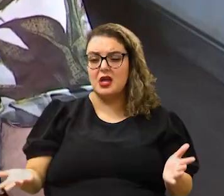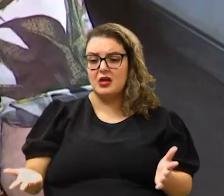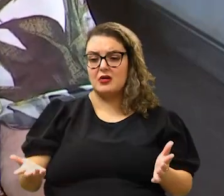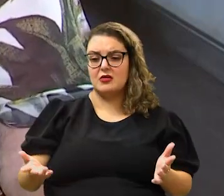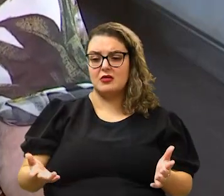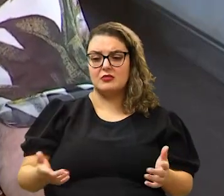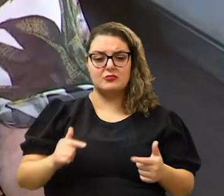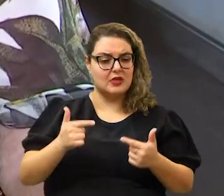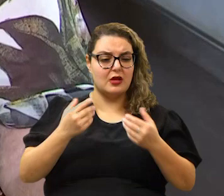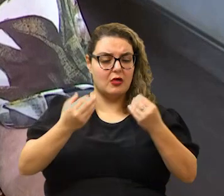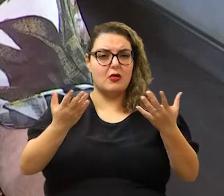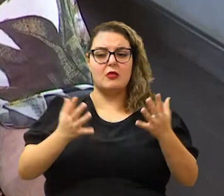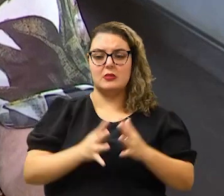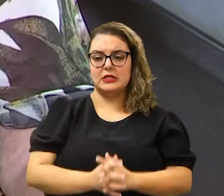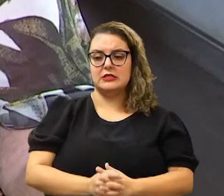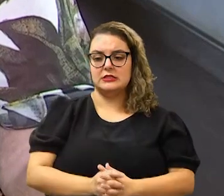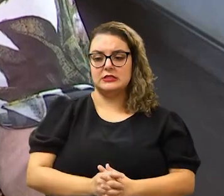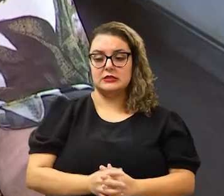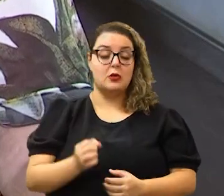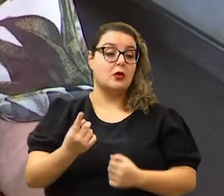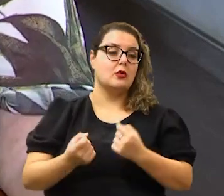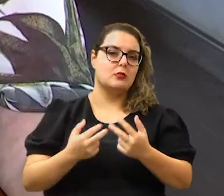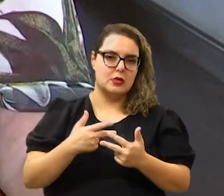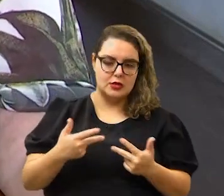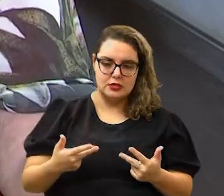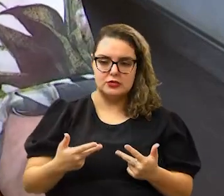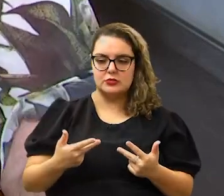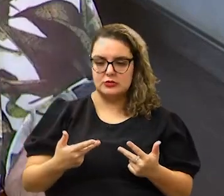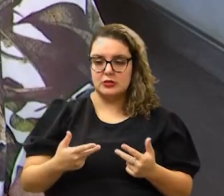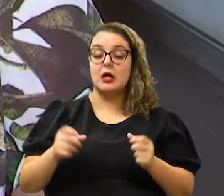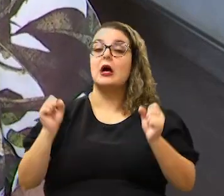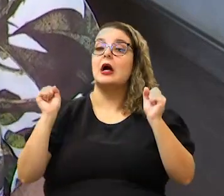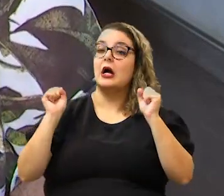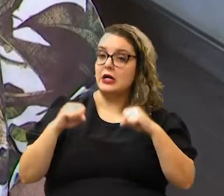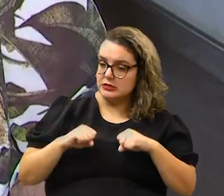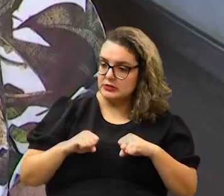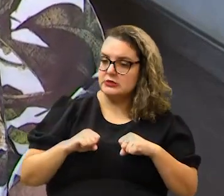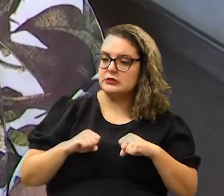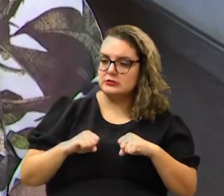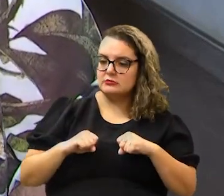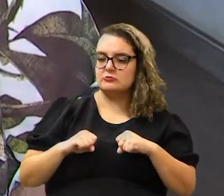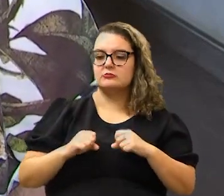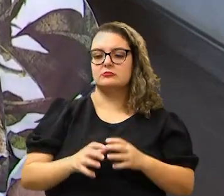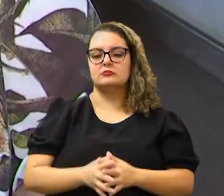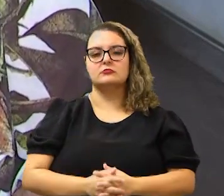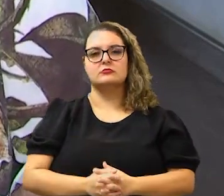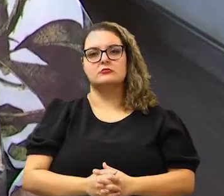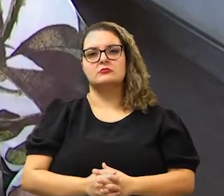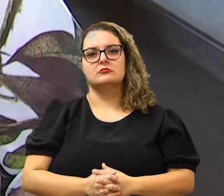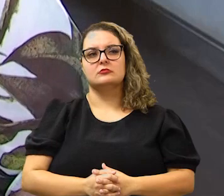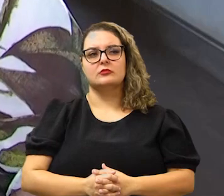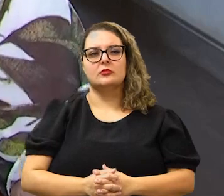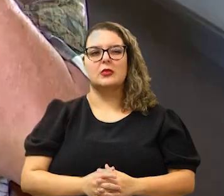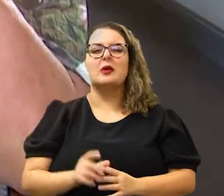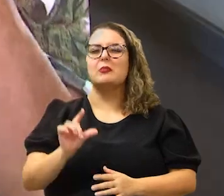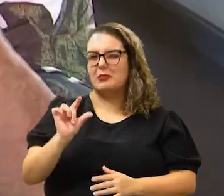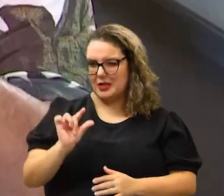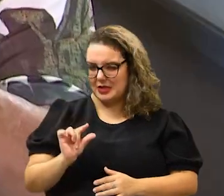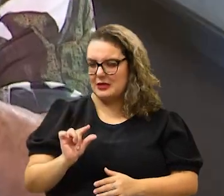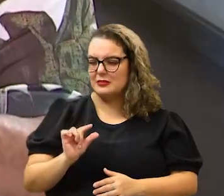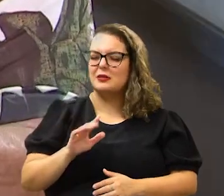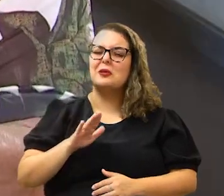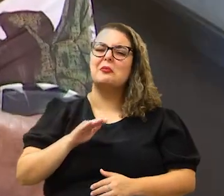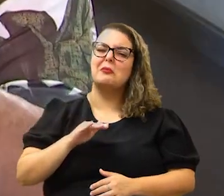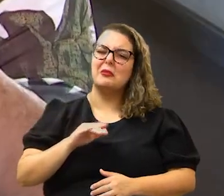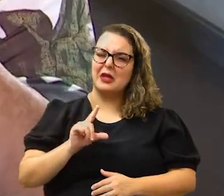a 34ª ficou, porque até hoje fica a 34ª vereadora. Eu falei, gente, eu sou eterna, vocês saem, eu fico. Aí, então,